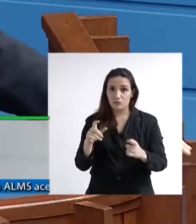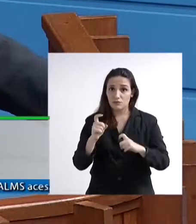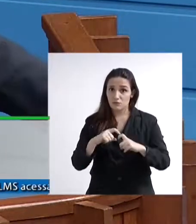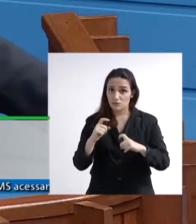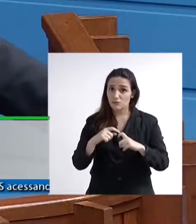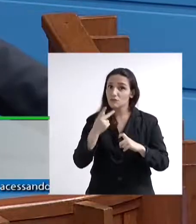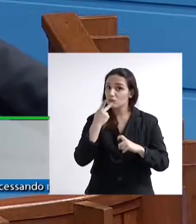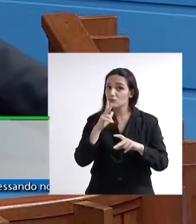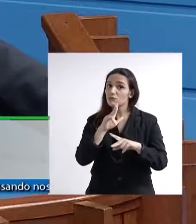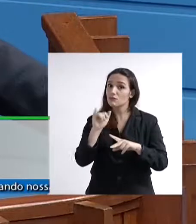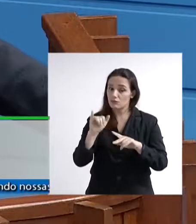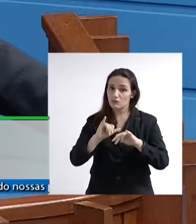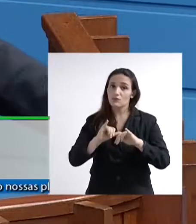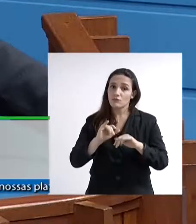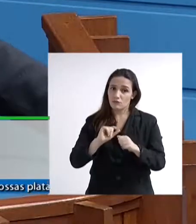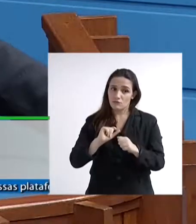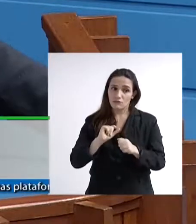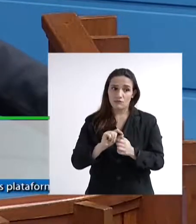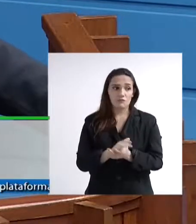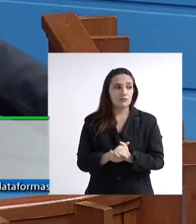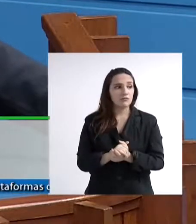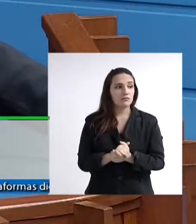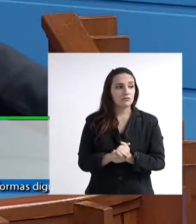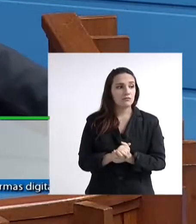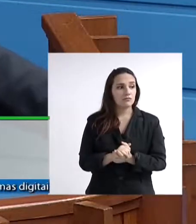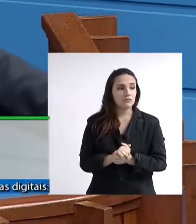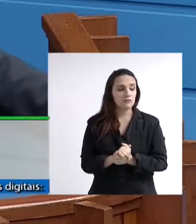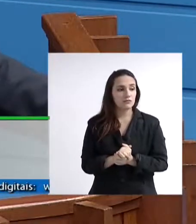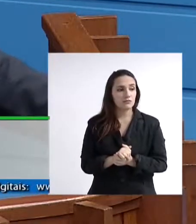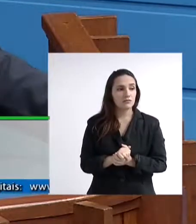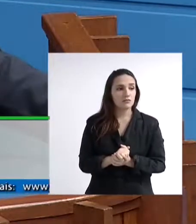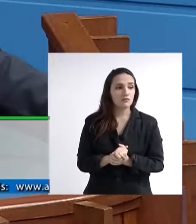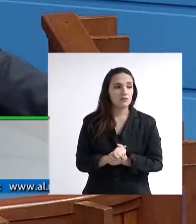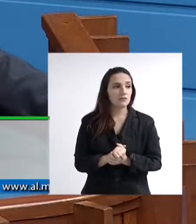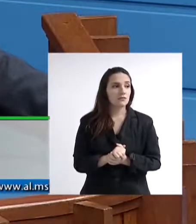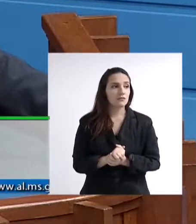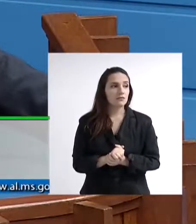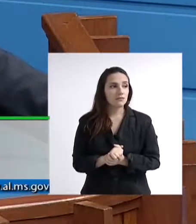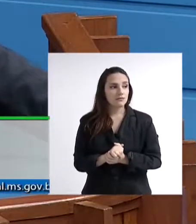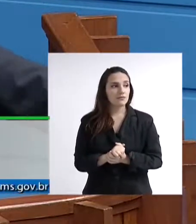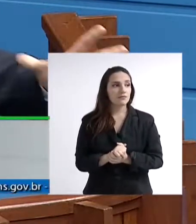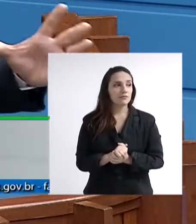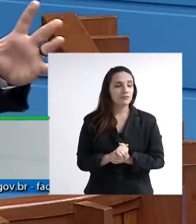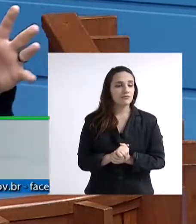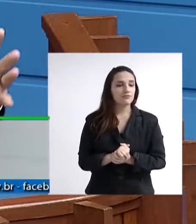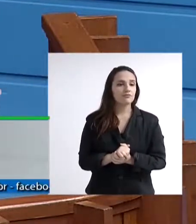estão anunciando, que pode ser que aconteça, ela vai